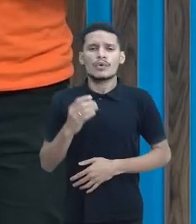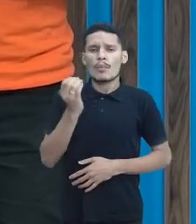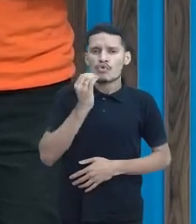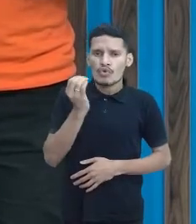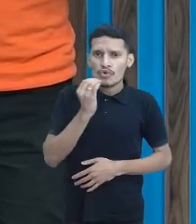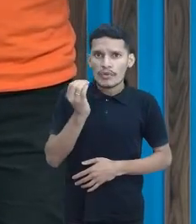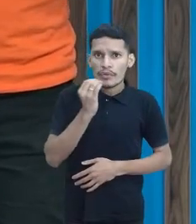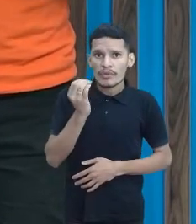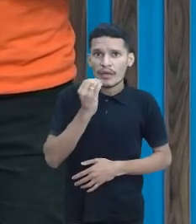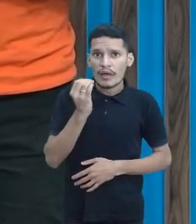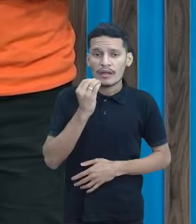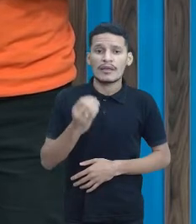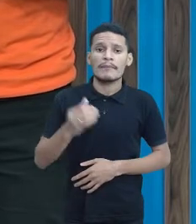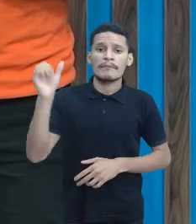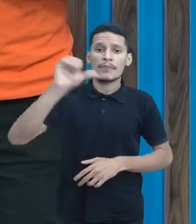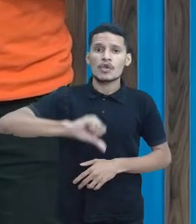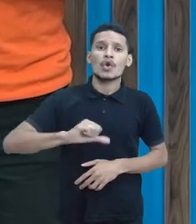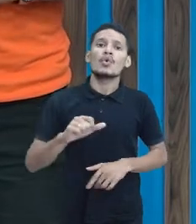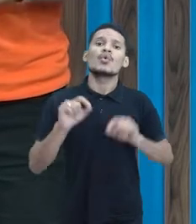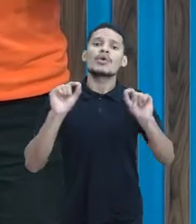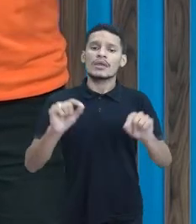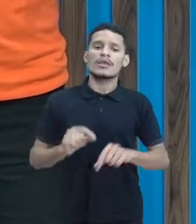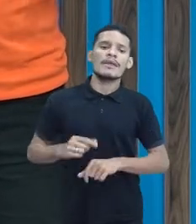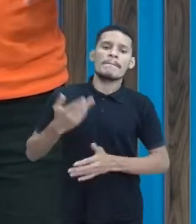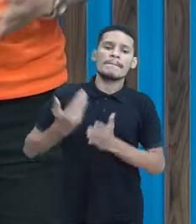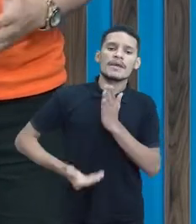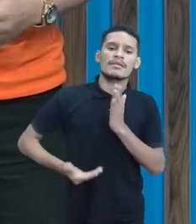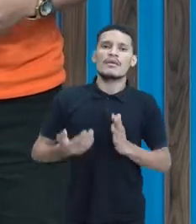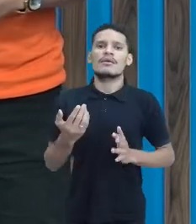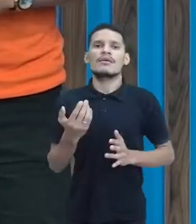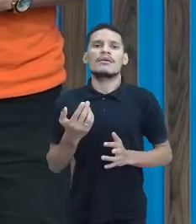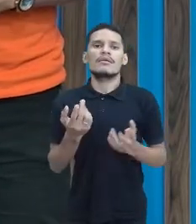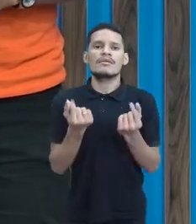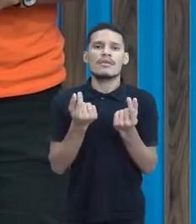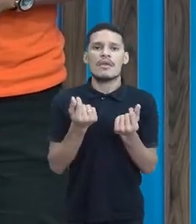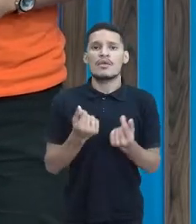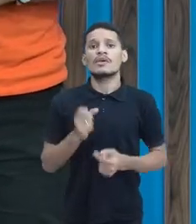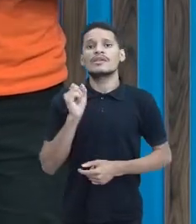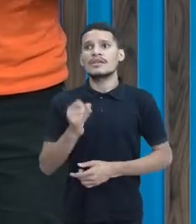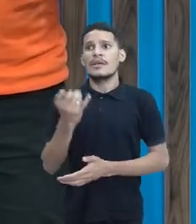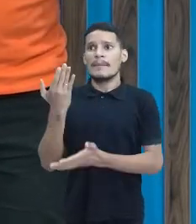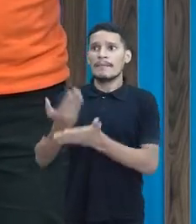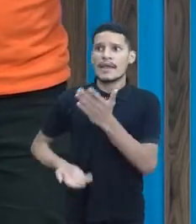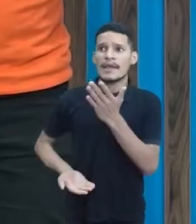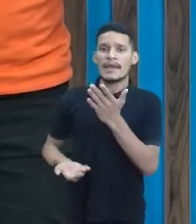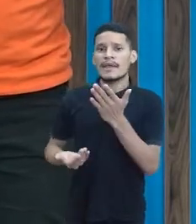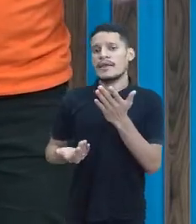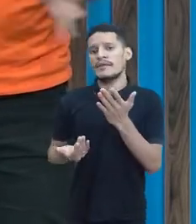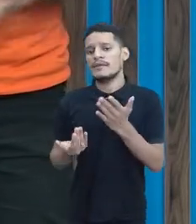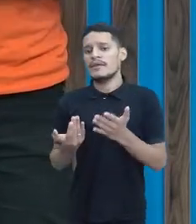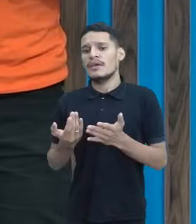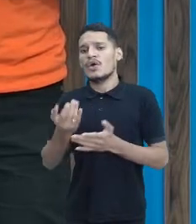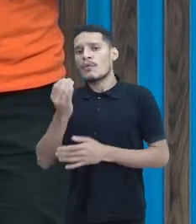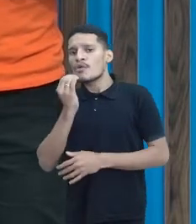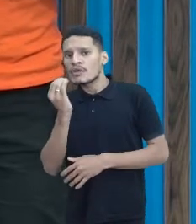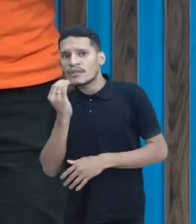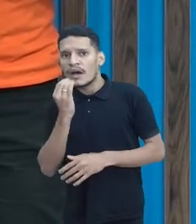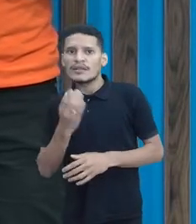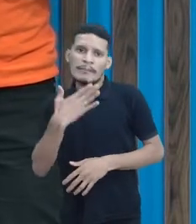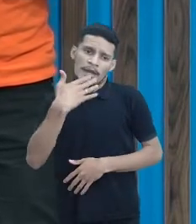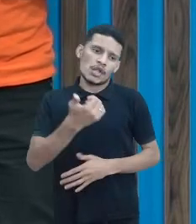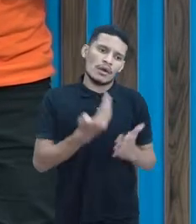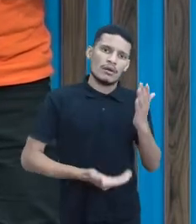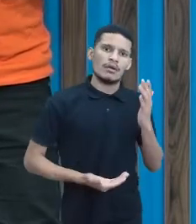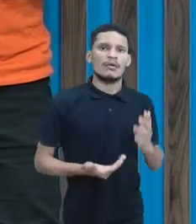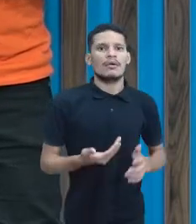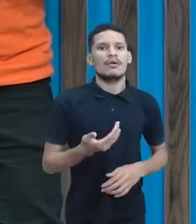pior do que perder dinheiro. Se você perde uma chance, você tivesse perdido dinheiro, era mais tranquilo, tá